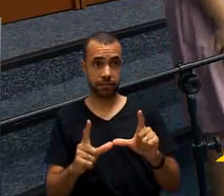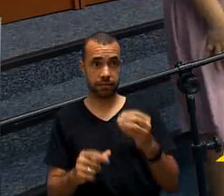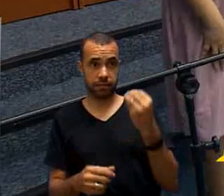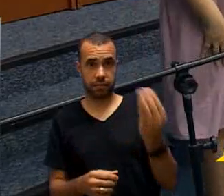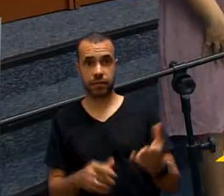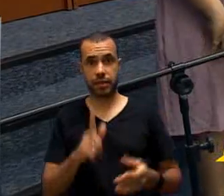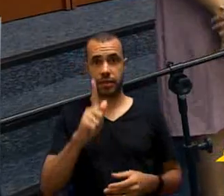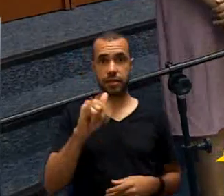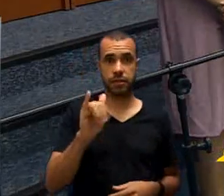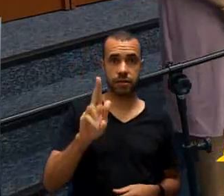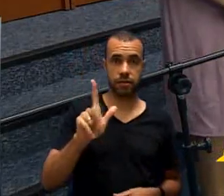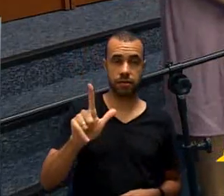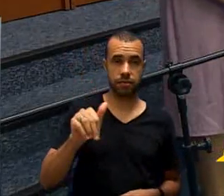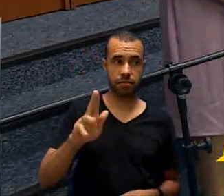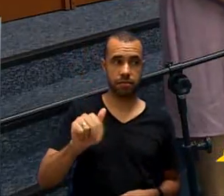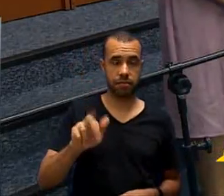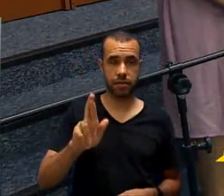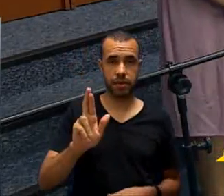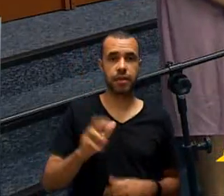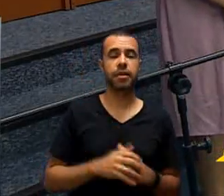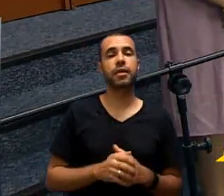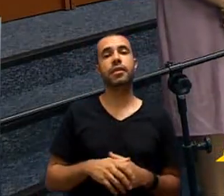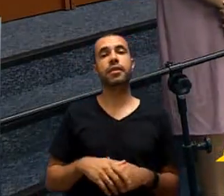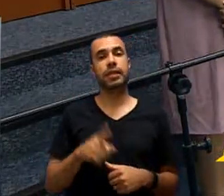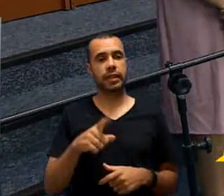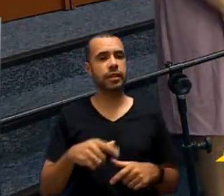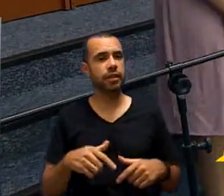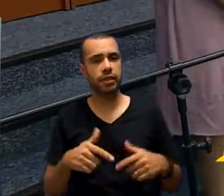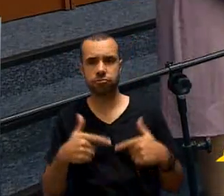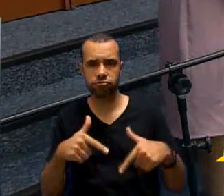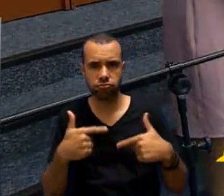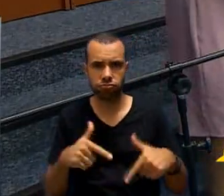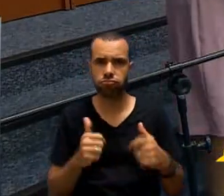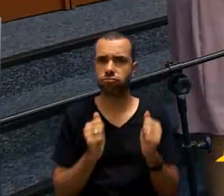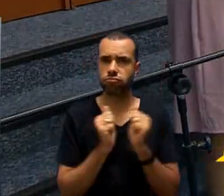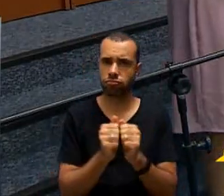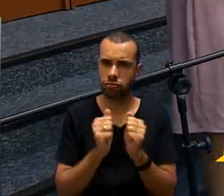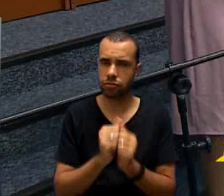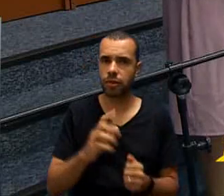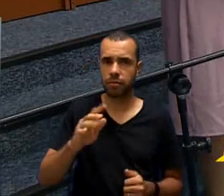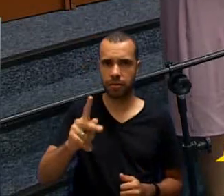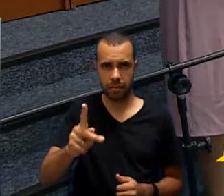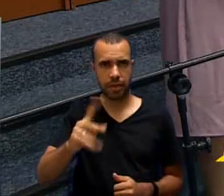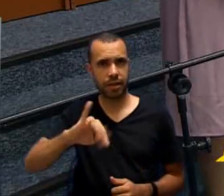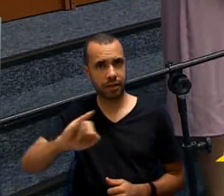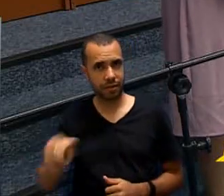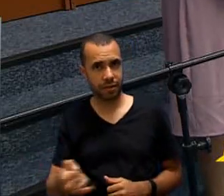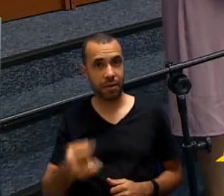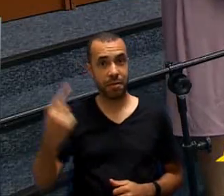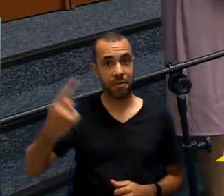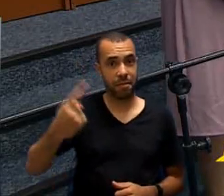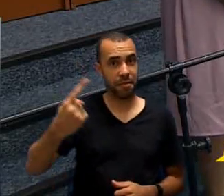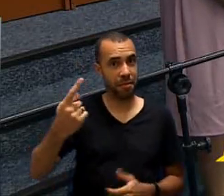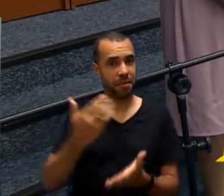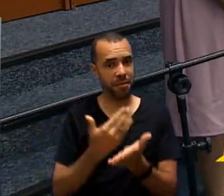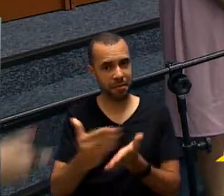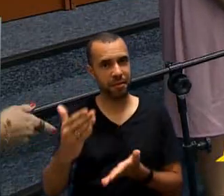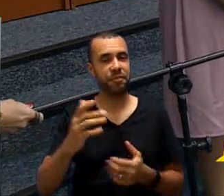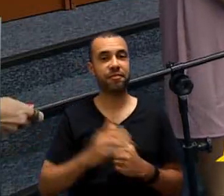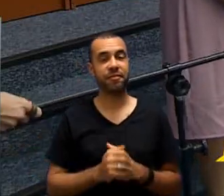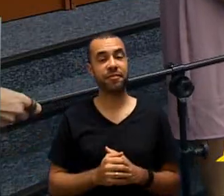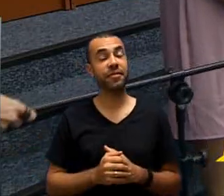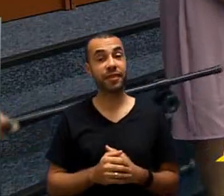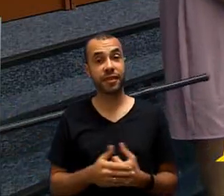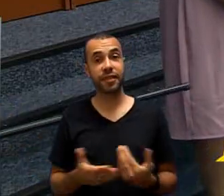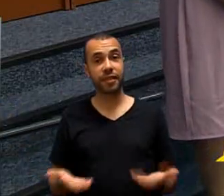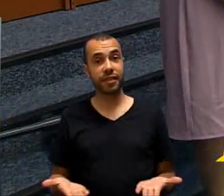Gilmar Felipe Pissin de Lima, que participou das atividades do Parlamento Jovem de Sorocaba da primeira edição. Importante